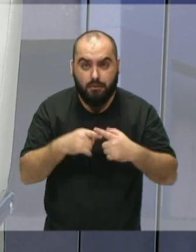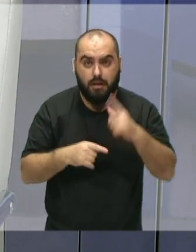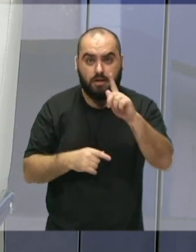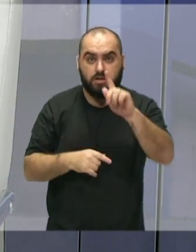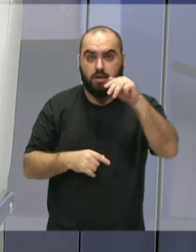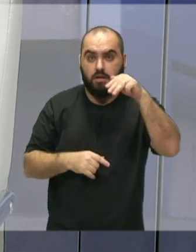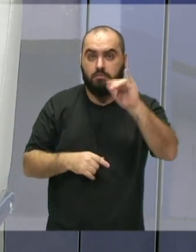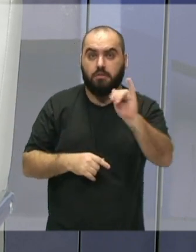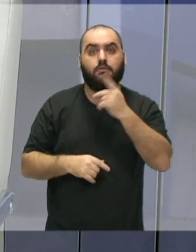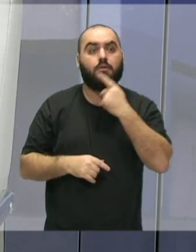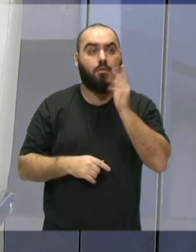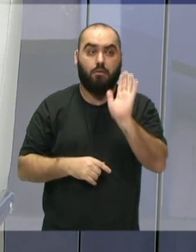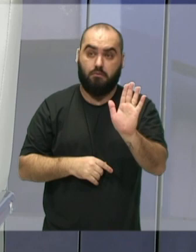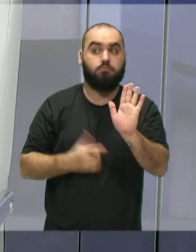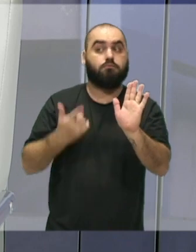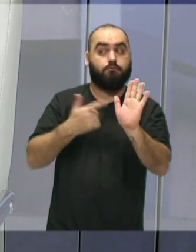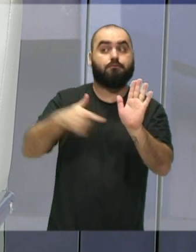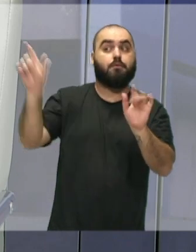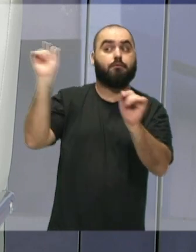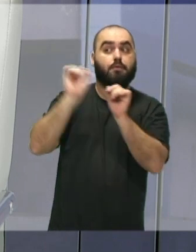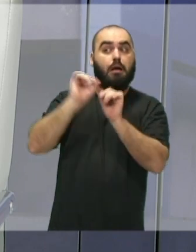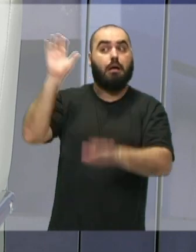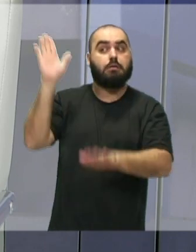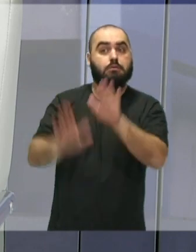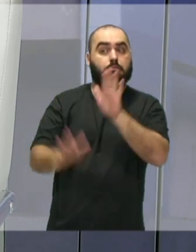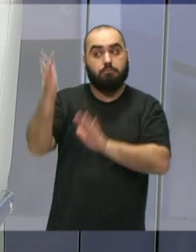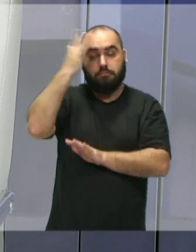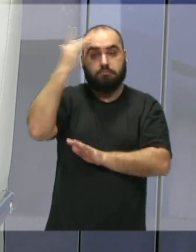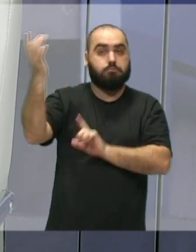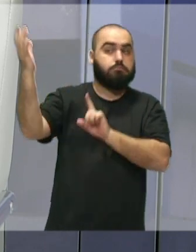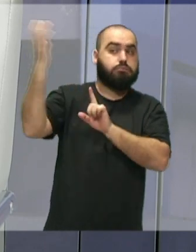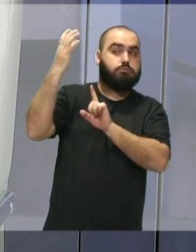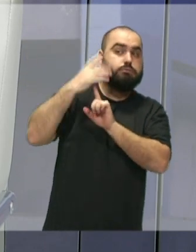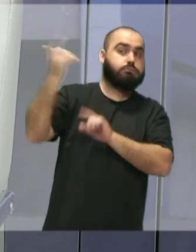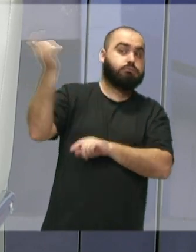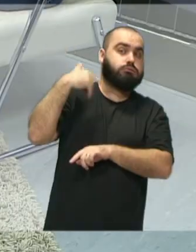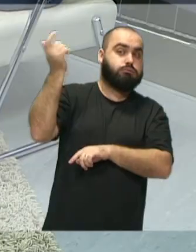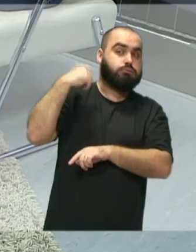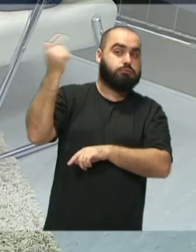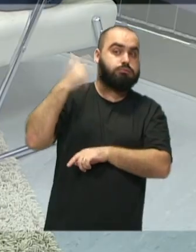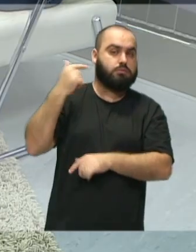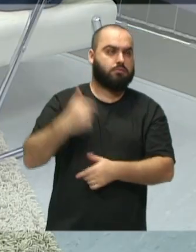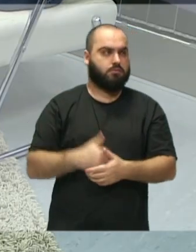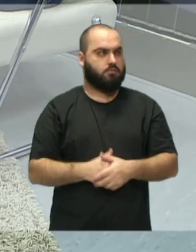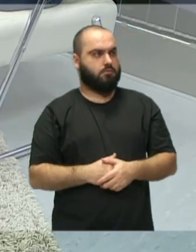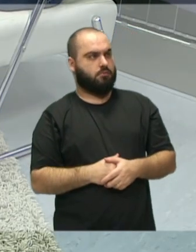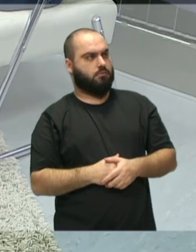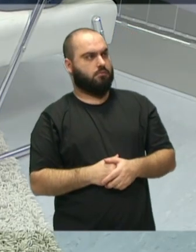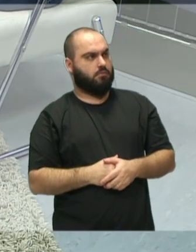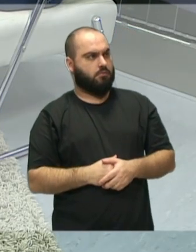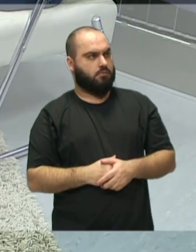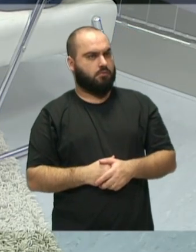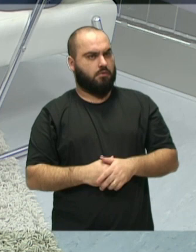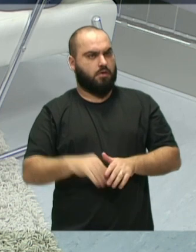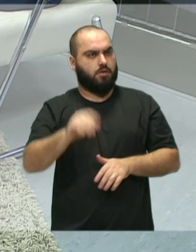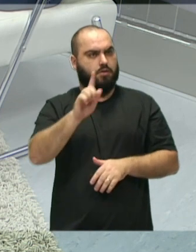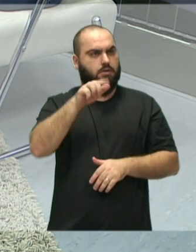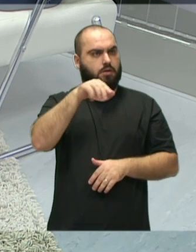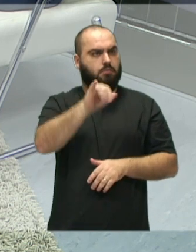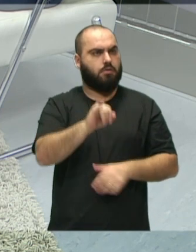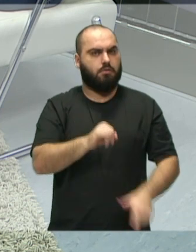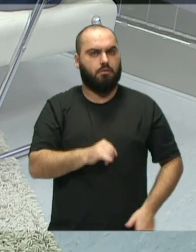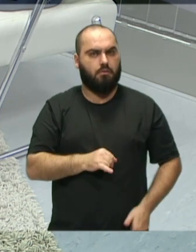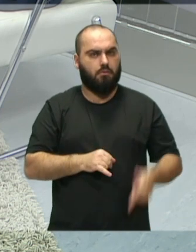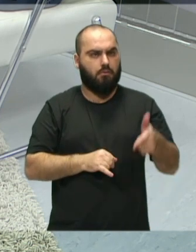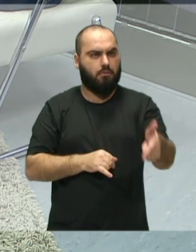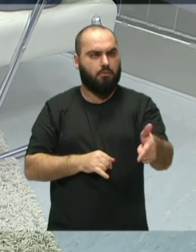mas a gente vai fazer isso aí, muitas vezes a gente sai achincalhado, Oxa, se vocês andam armados não pode fazer, quem dirá o povo?